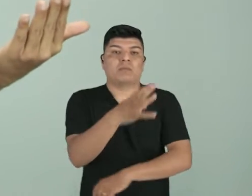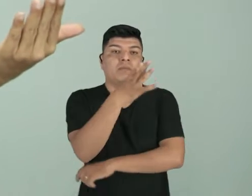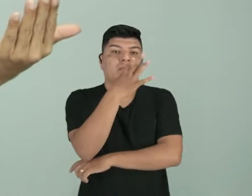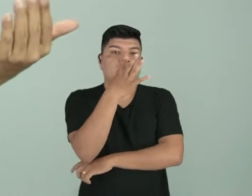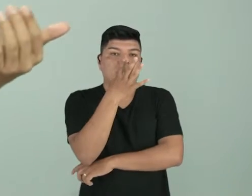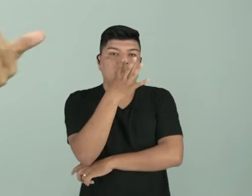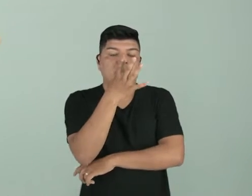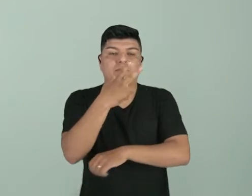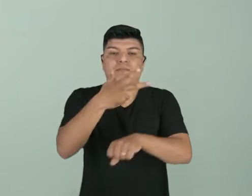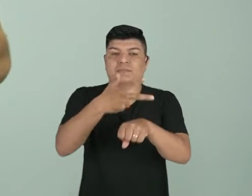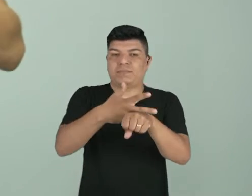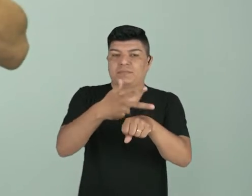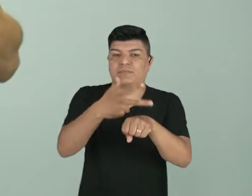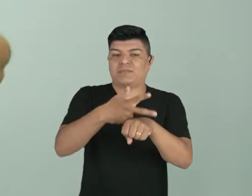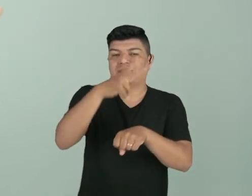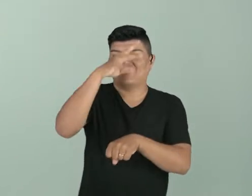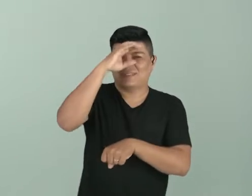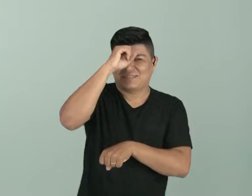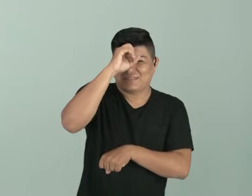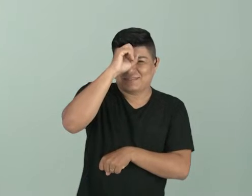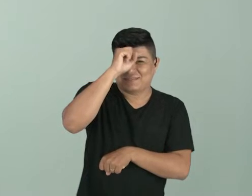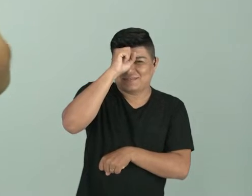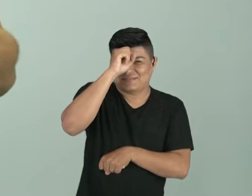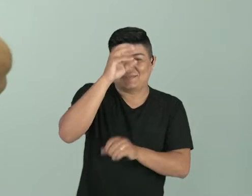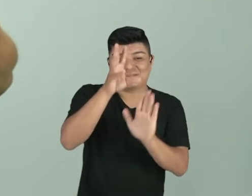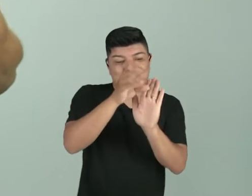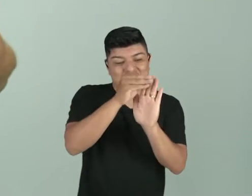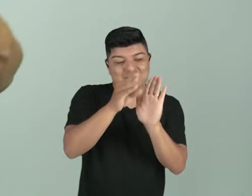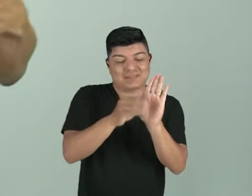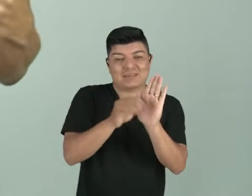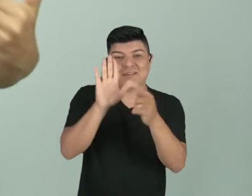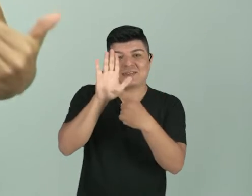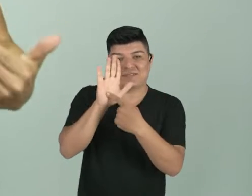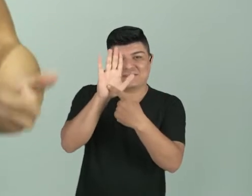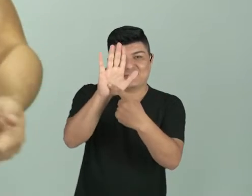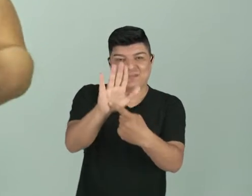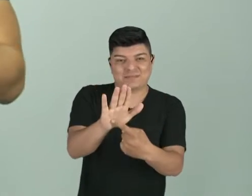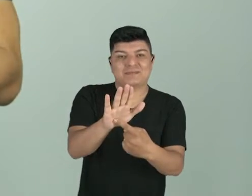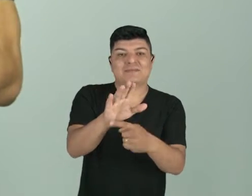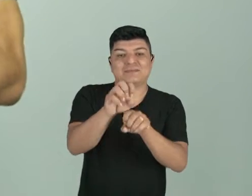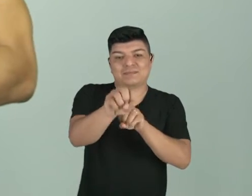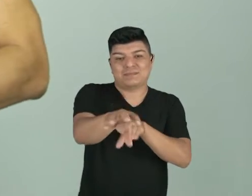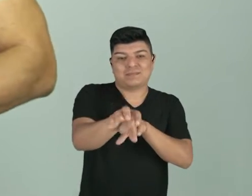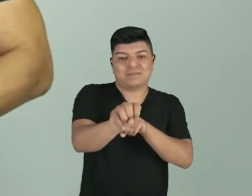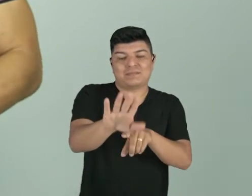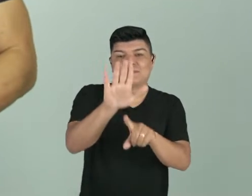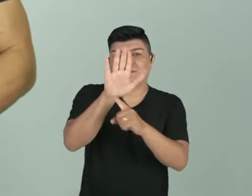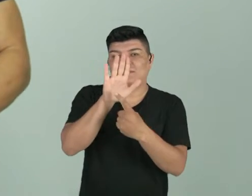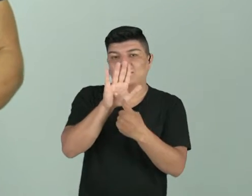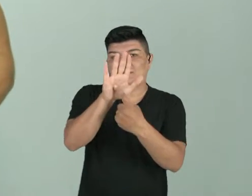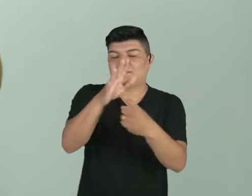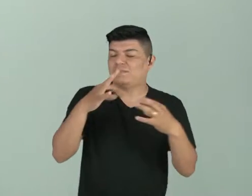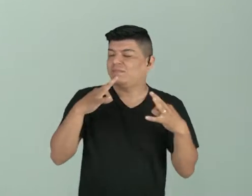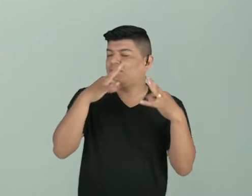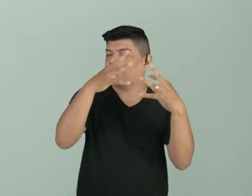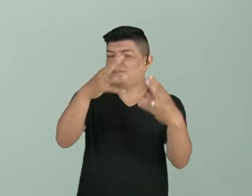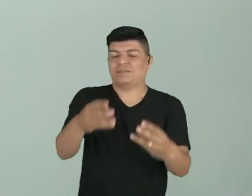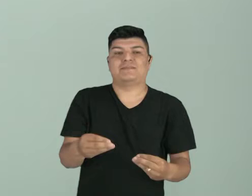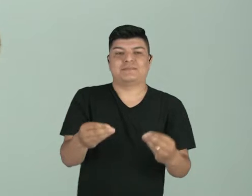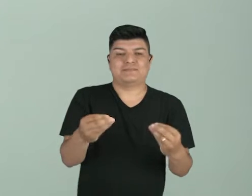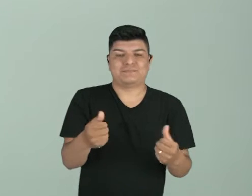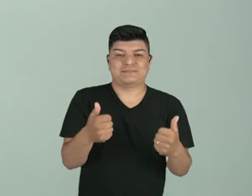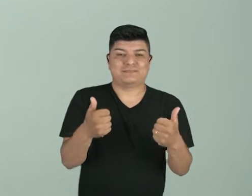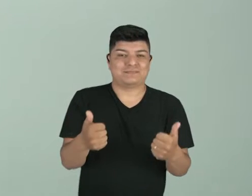esta videoaula e aprender com o conteúdo que aqui será ministrado e apresentado a todos